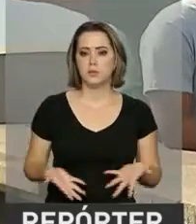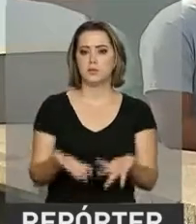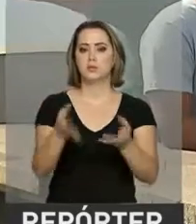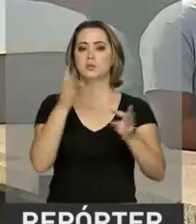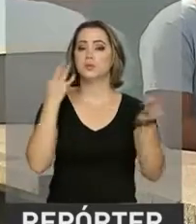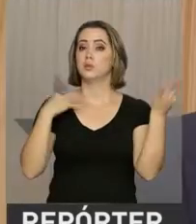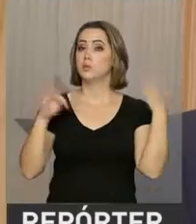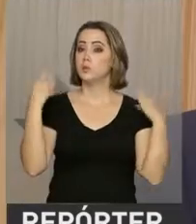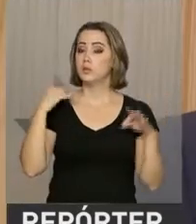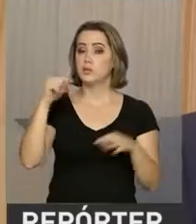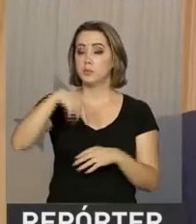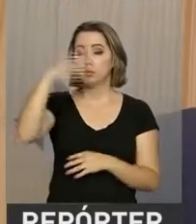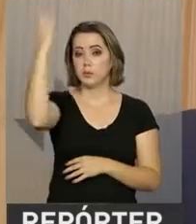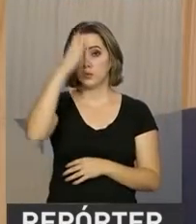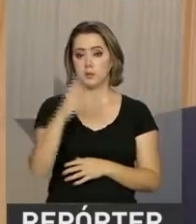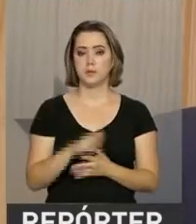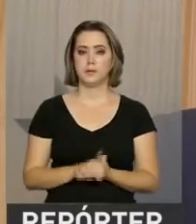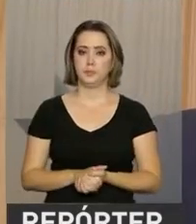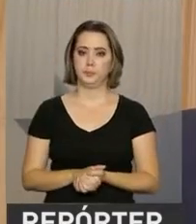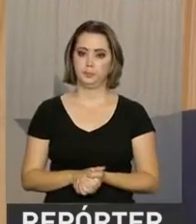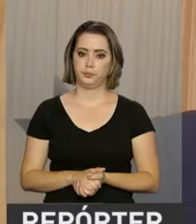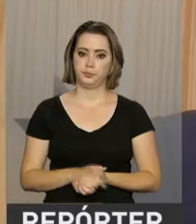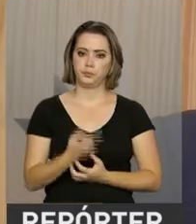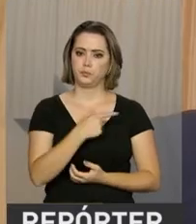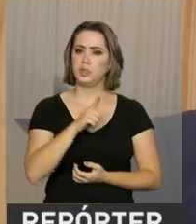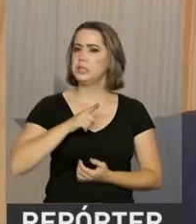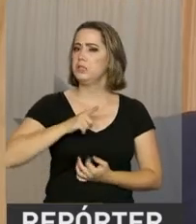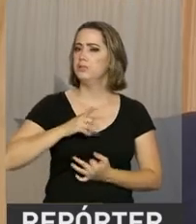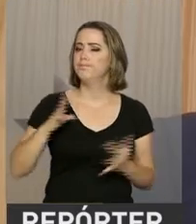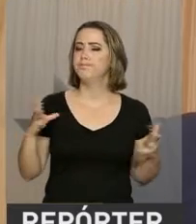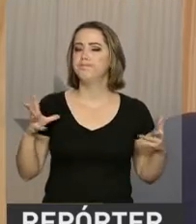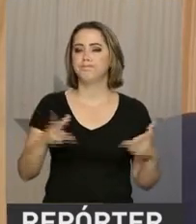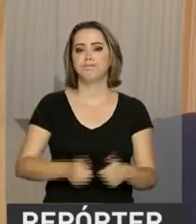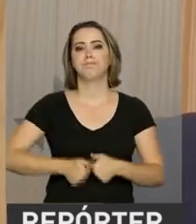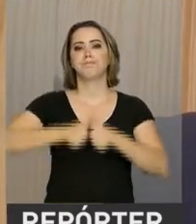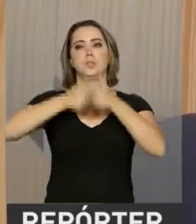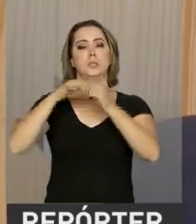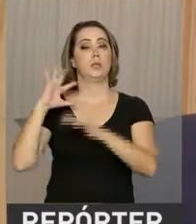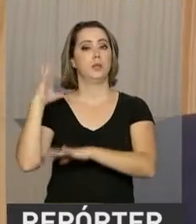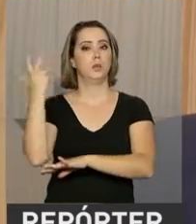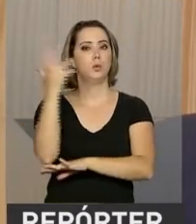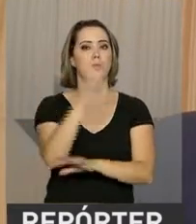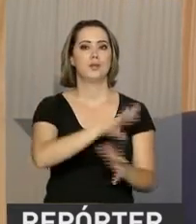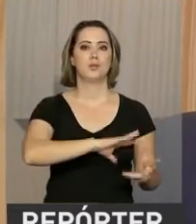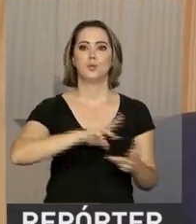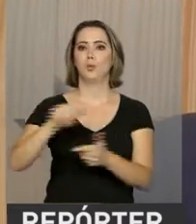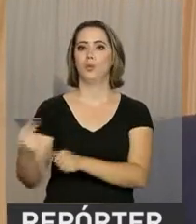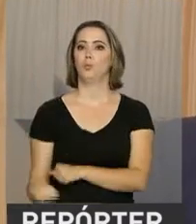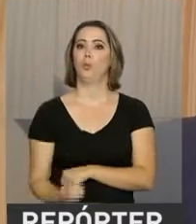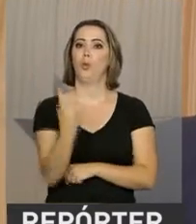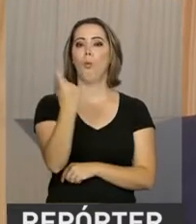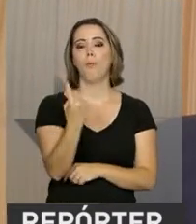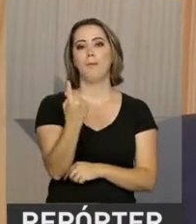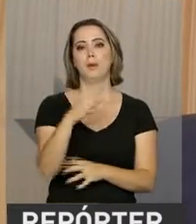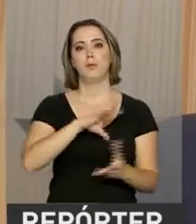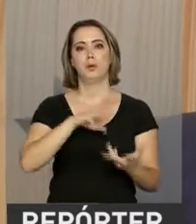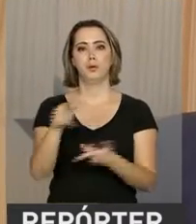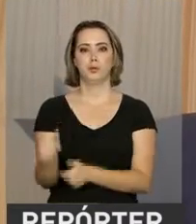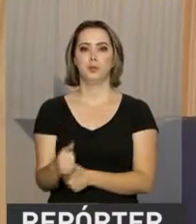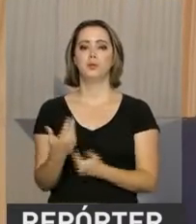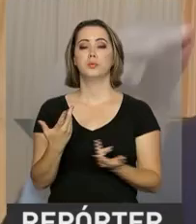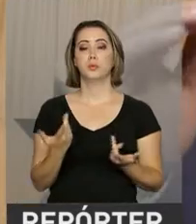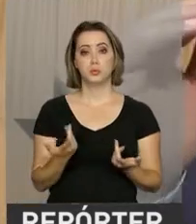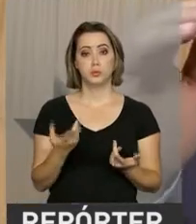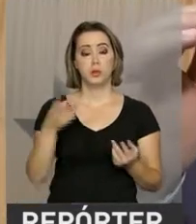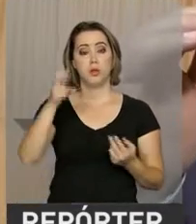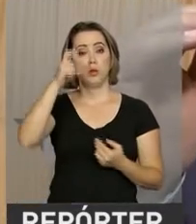no país o brasil tem o maior potencial do turismo que pode destruir a natureza no mundo é o número um fórum econômico mundial em